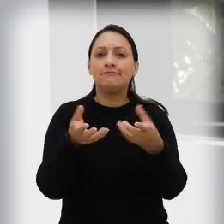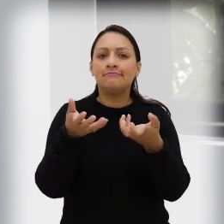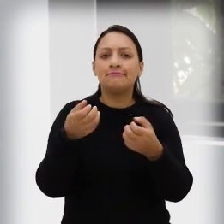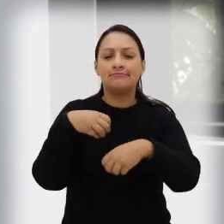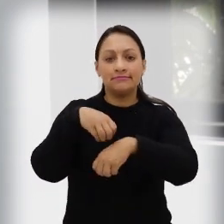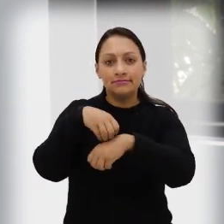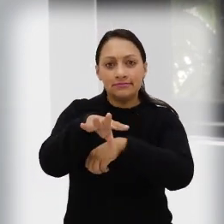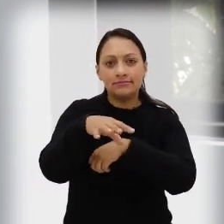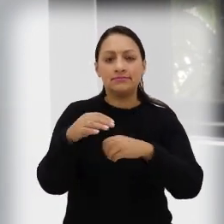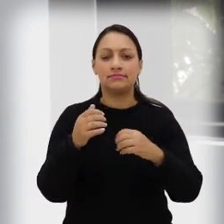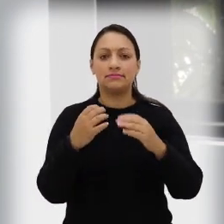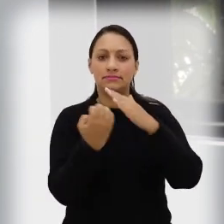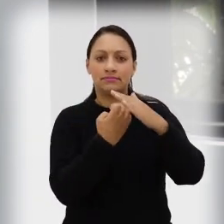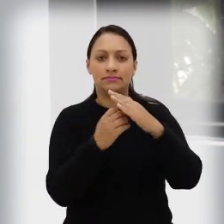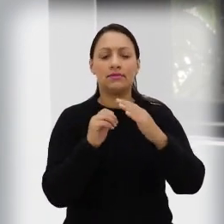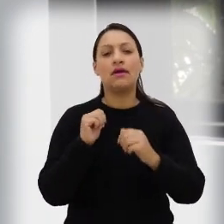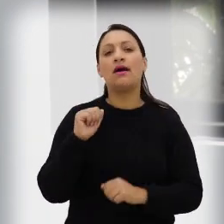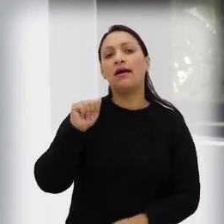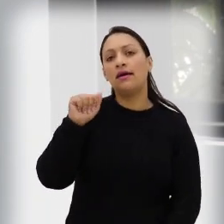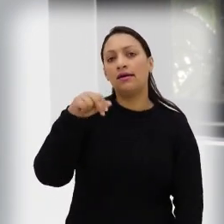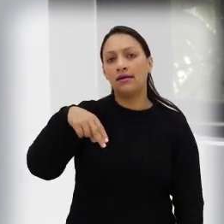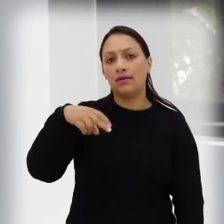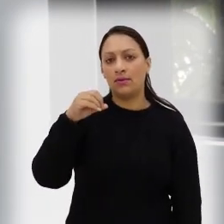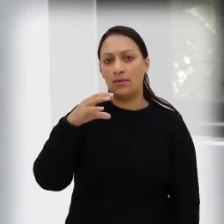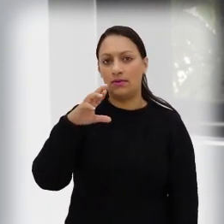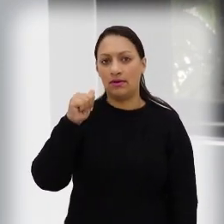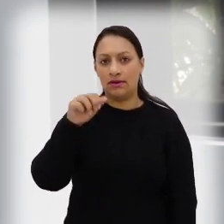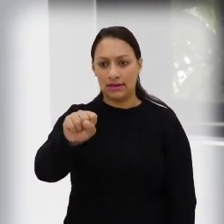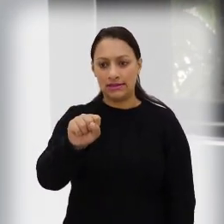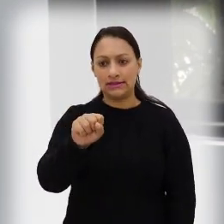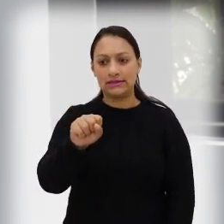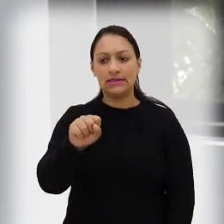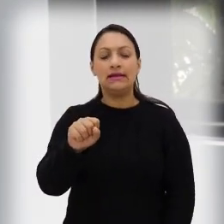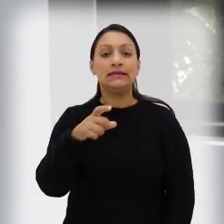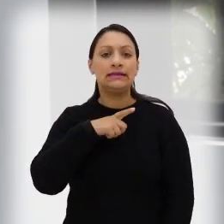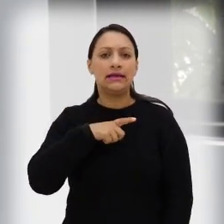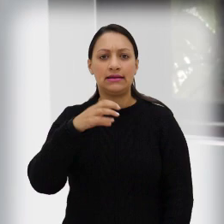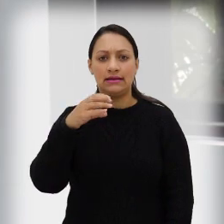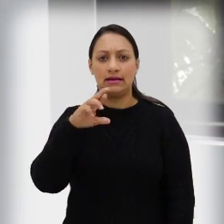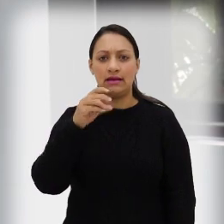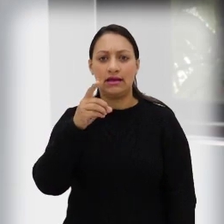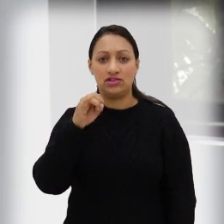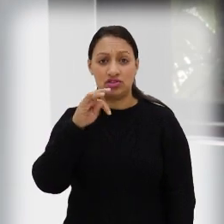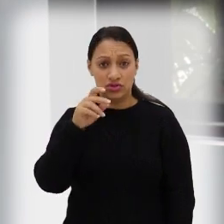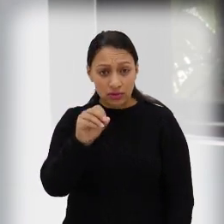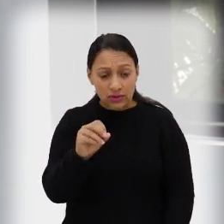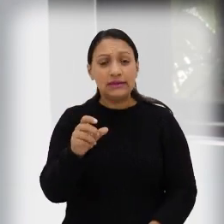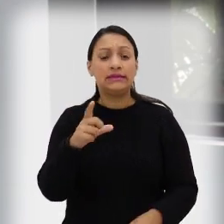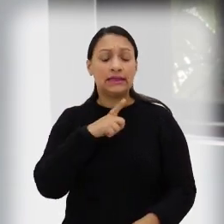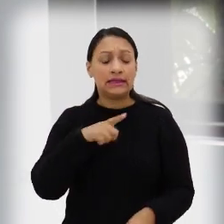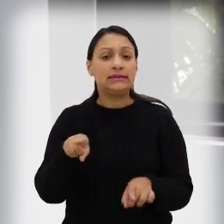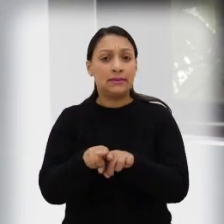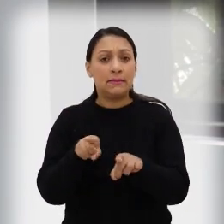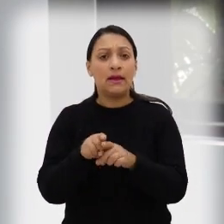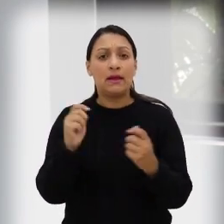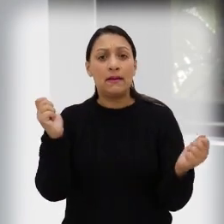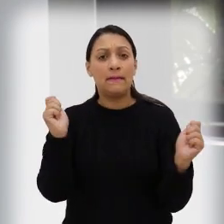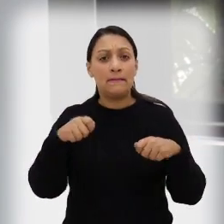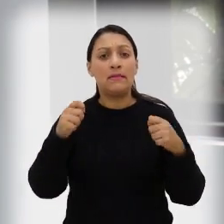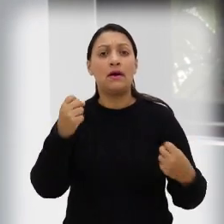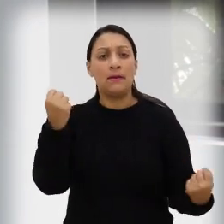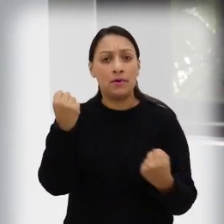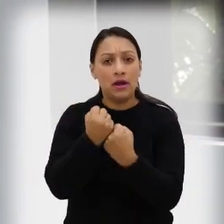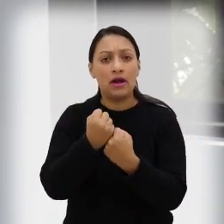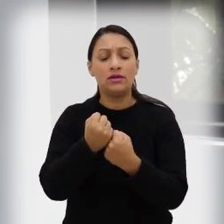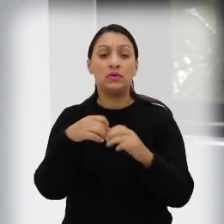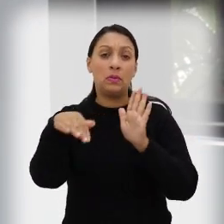aqui para as empresas âncoras, né, que o BRDE tem crédito para as POCs, então a gente pode apoiar também as POCs que eventualmente possam ocorrer ao longo do